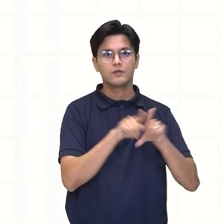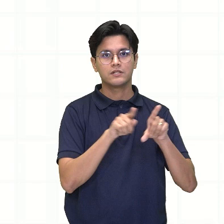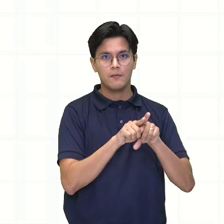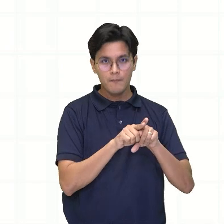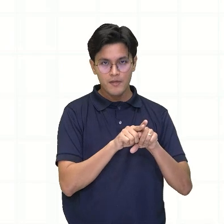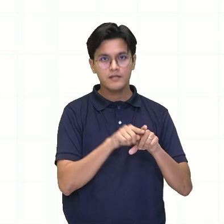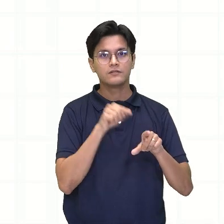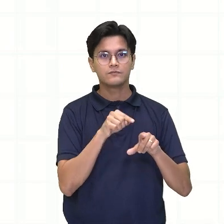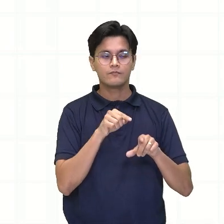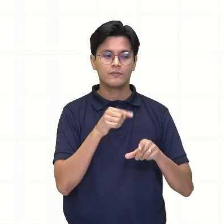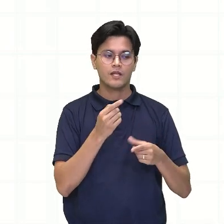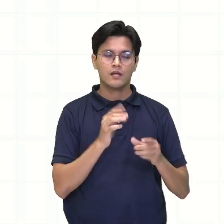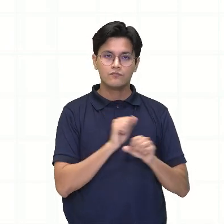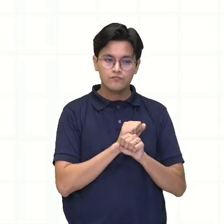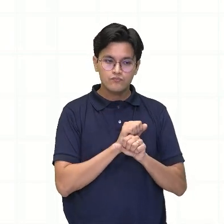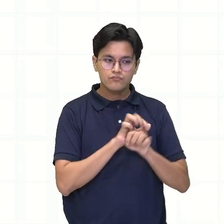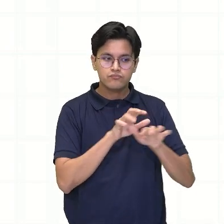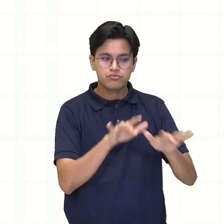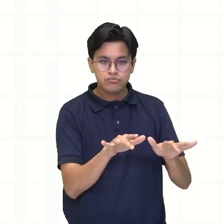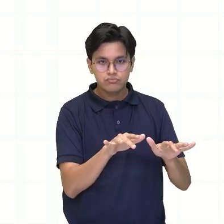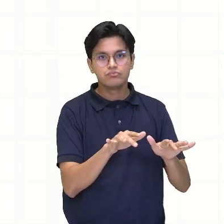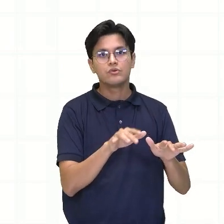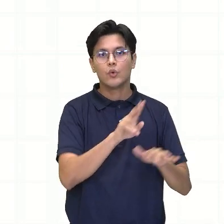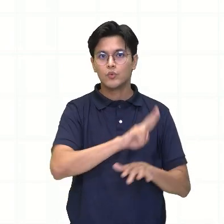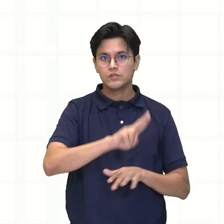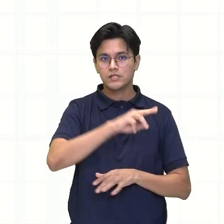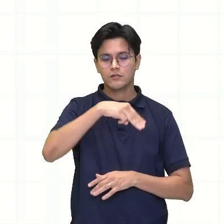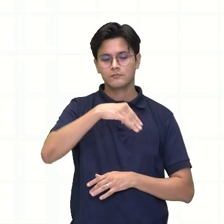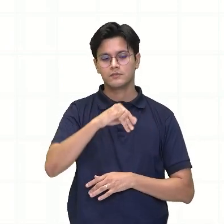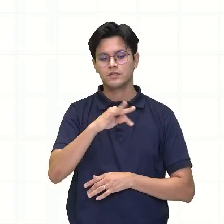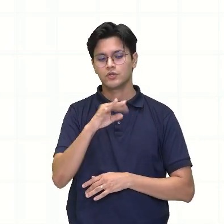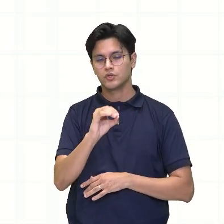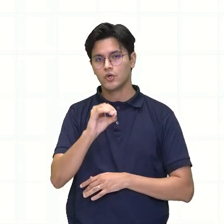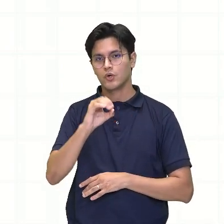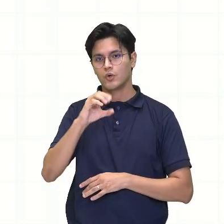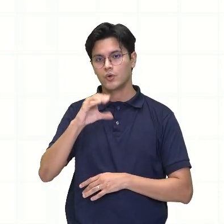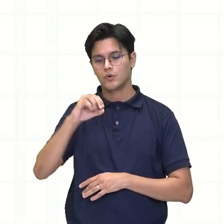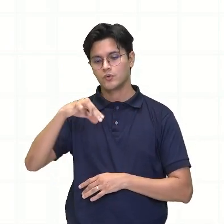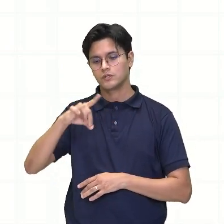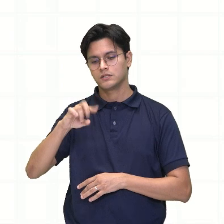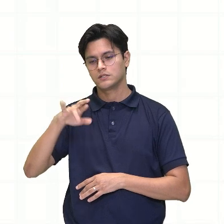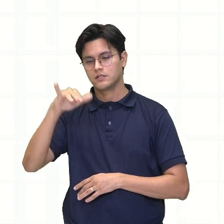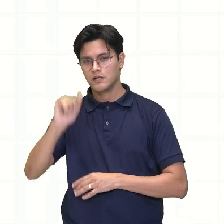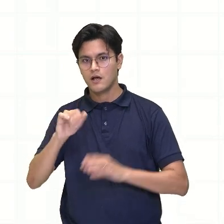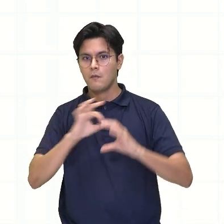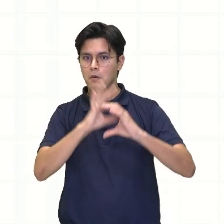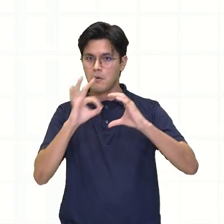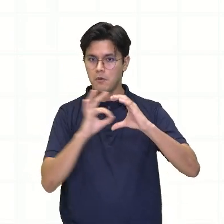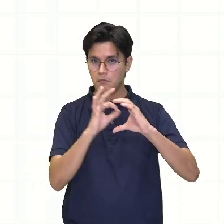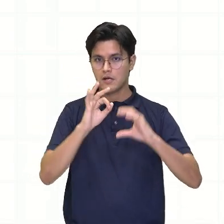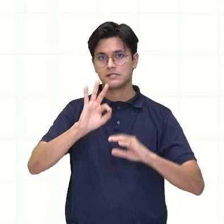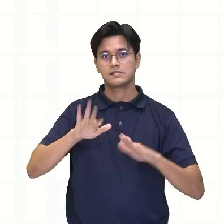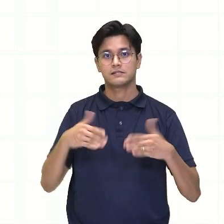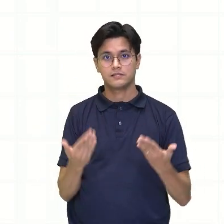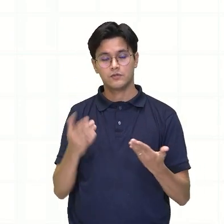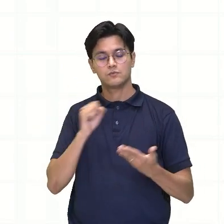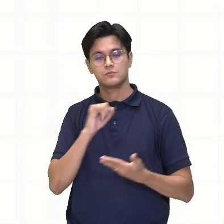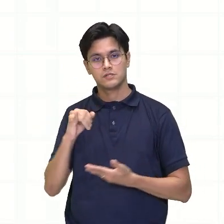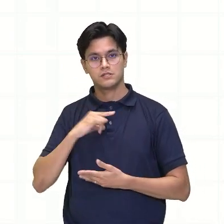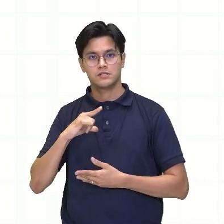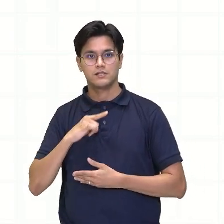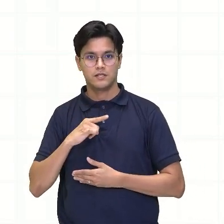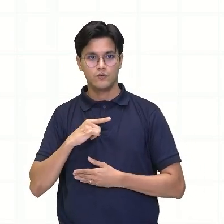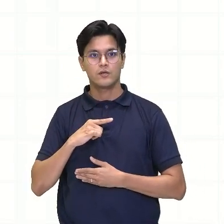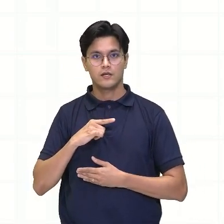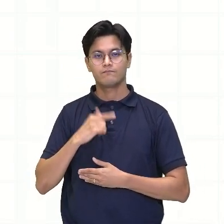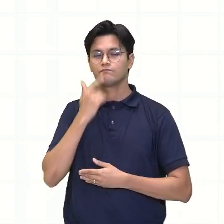mitocôndrias. Então, quando eu tenho aqui uma reação da glicose sendo quebrada ali, né, com a presença do